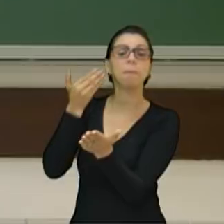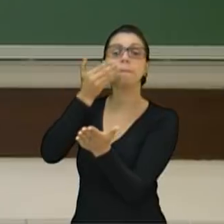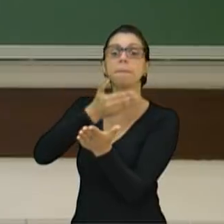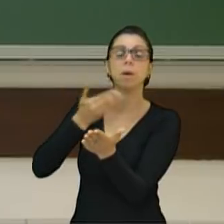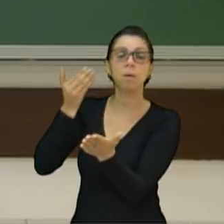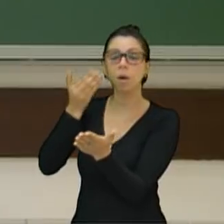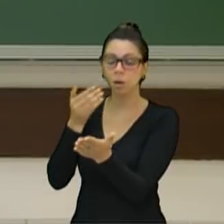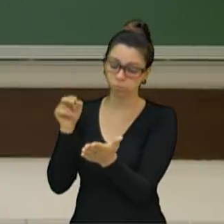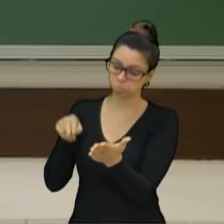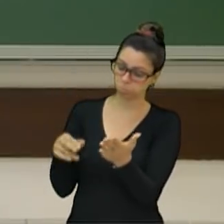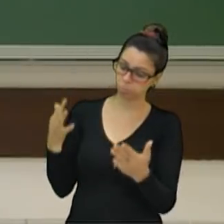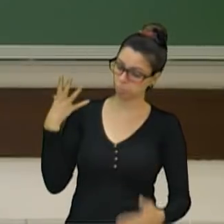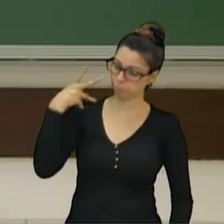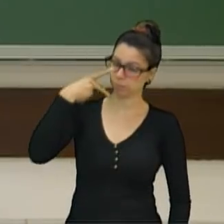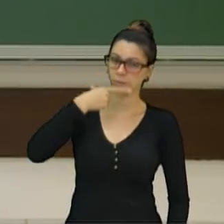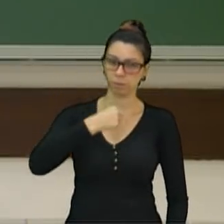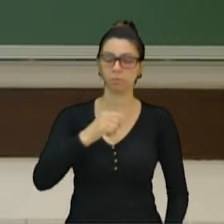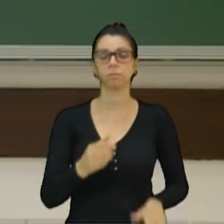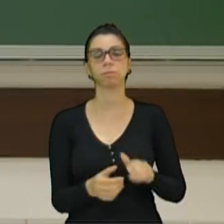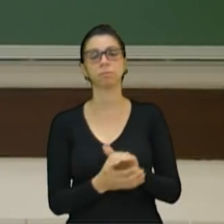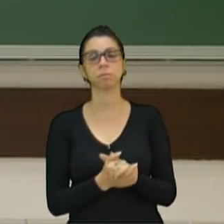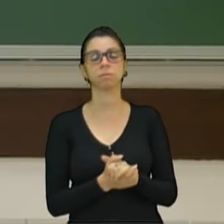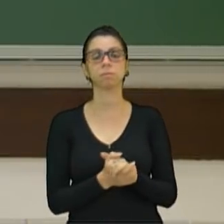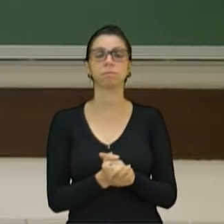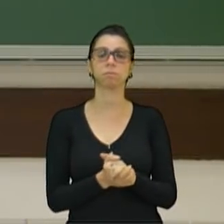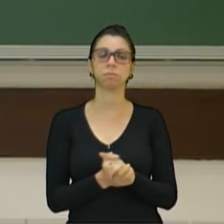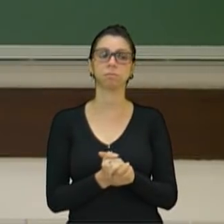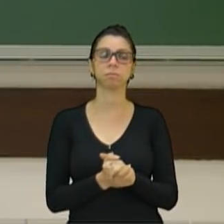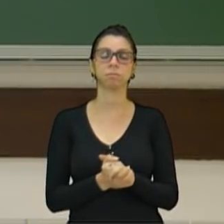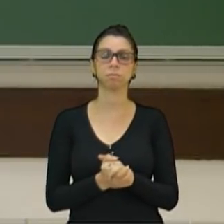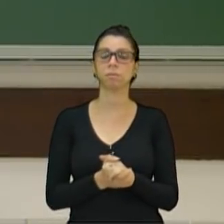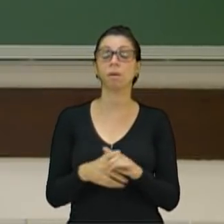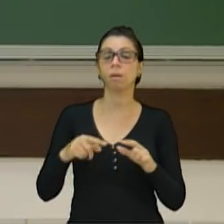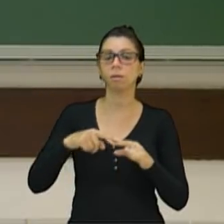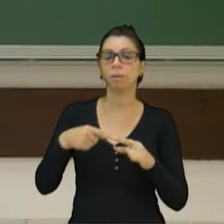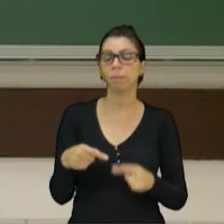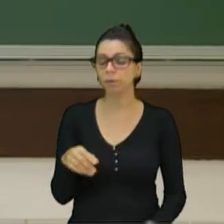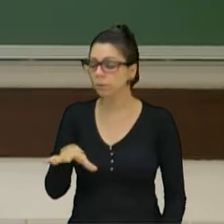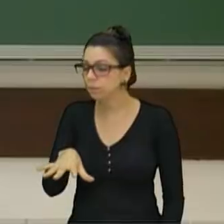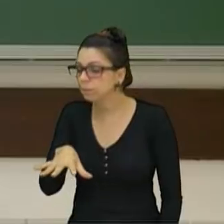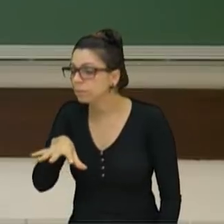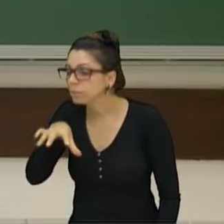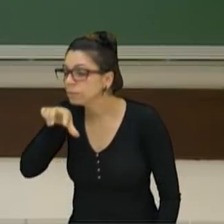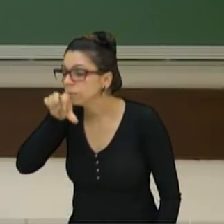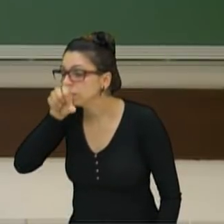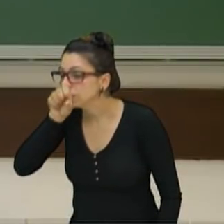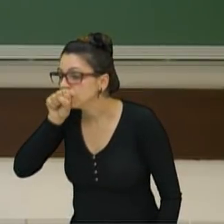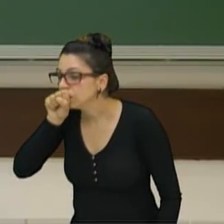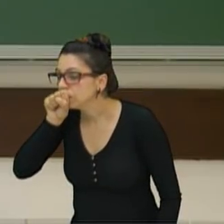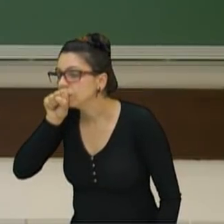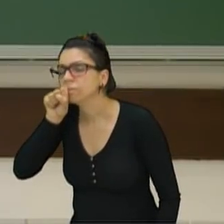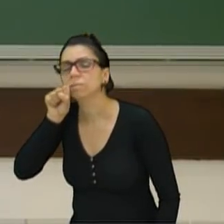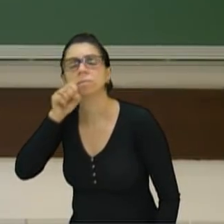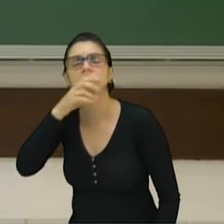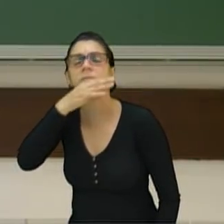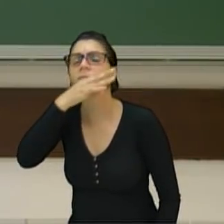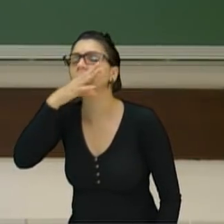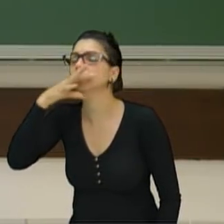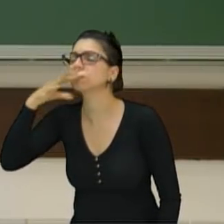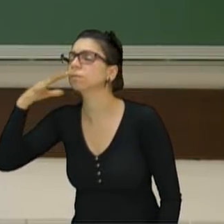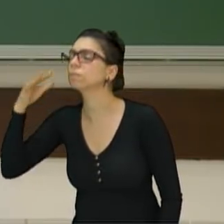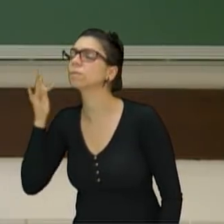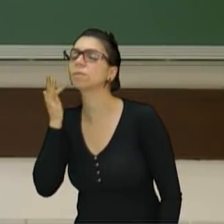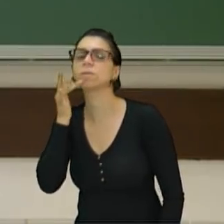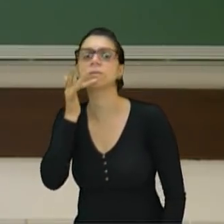Bonito, a aparência dele é apetitosa. Depois, nossa, que cheirinho gostoso desse bolo, tá saindo do forno,